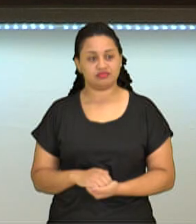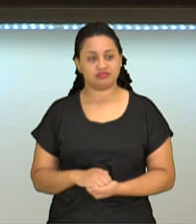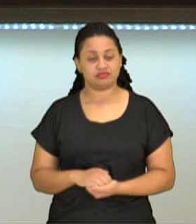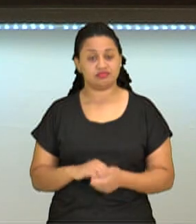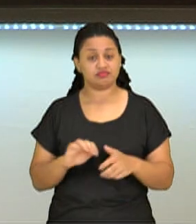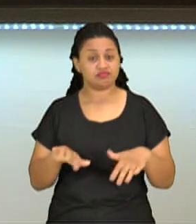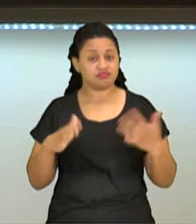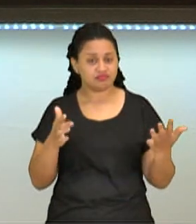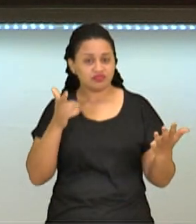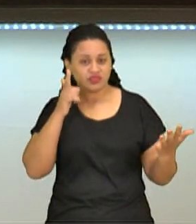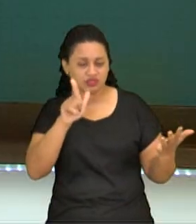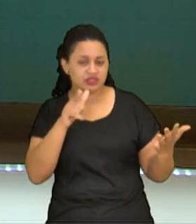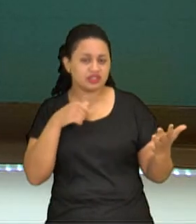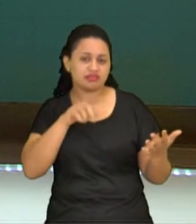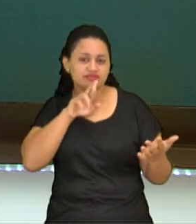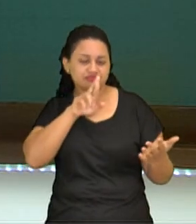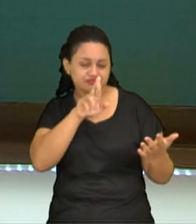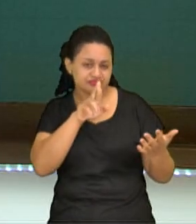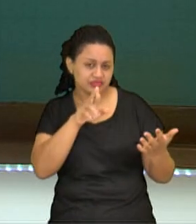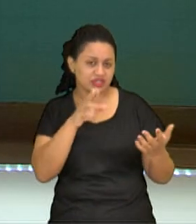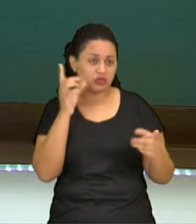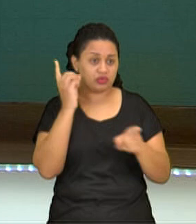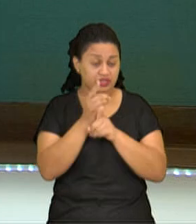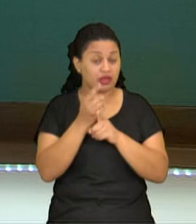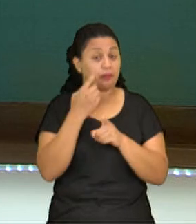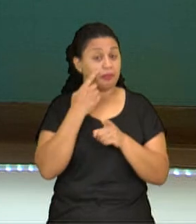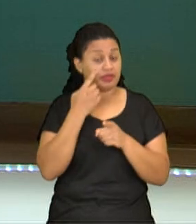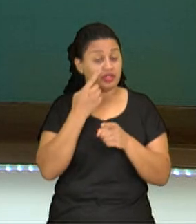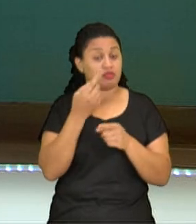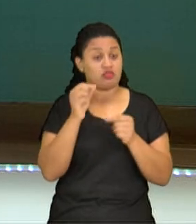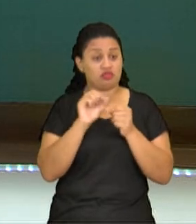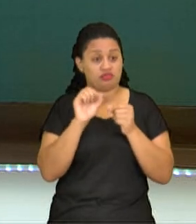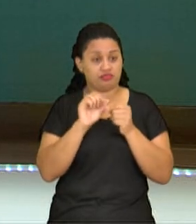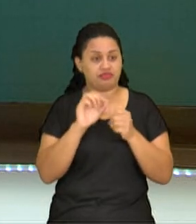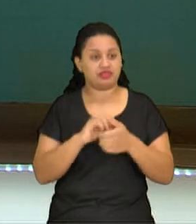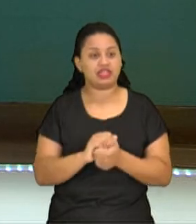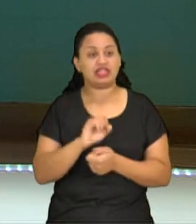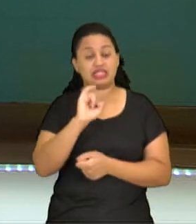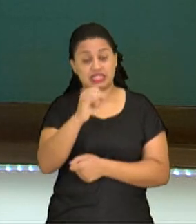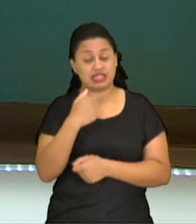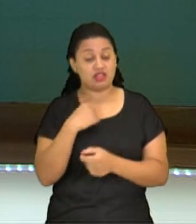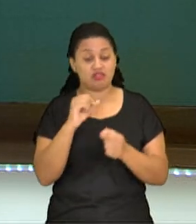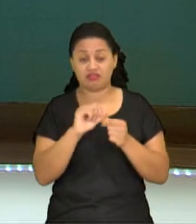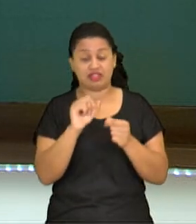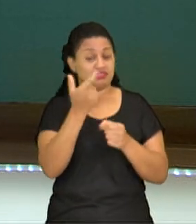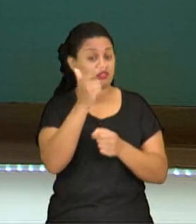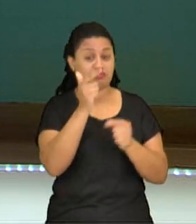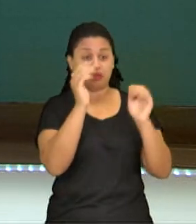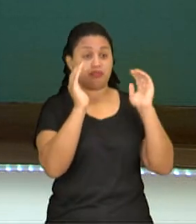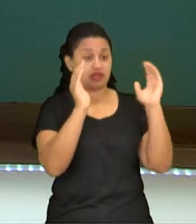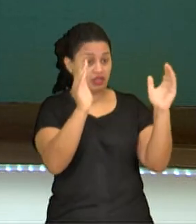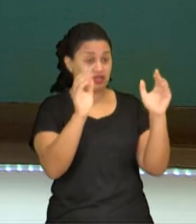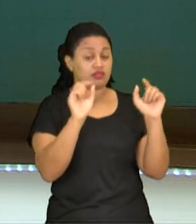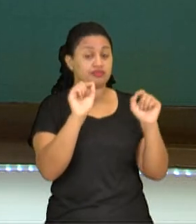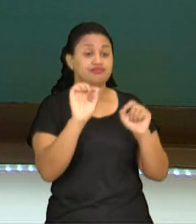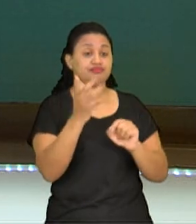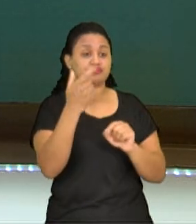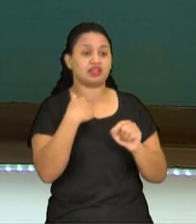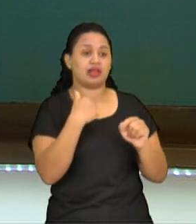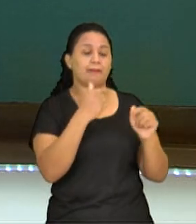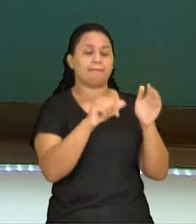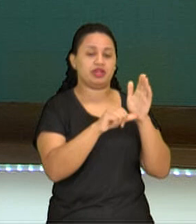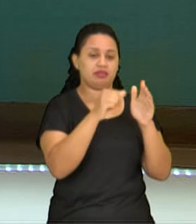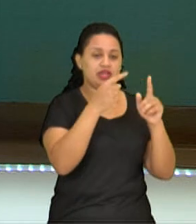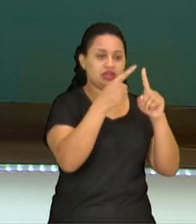E aí, conseguiram resolver? Vamos ver aqui o que a prof fez. Se eu resolver sem o parênteses, o que vai acontecer? Tem que